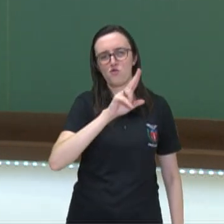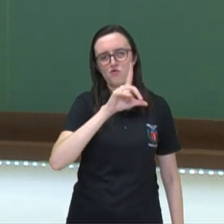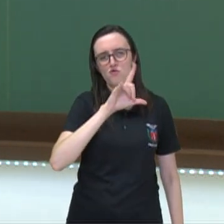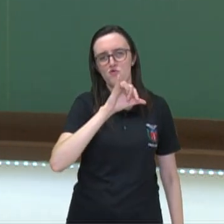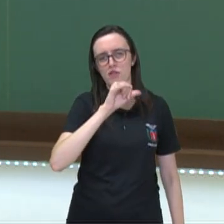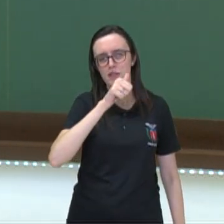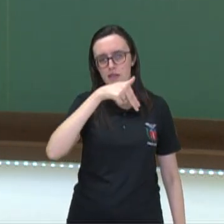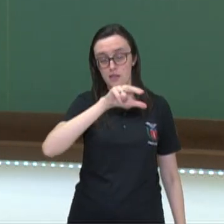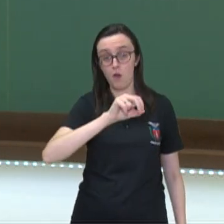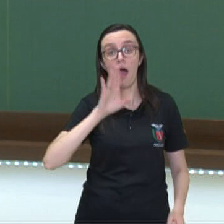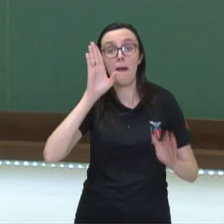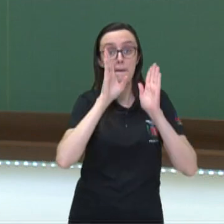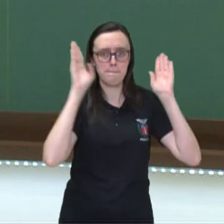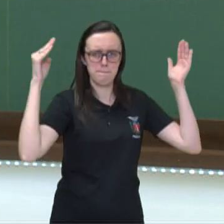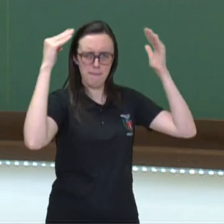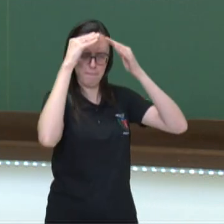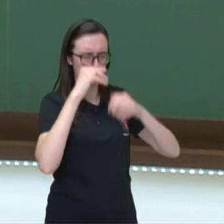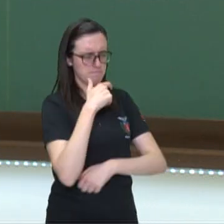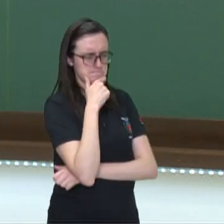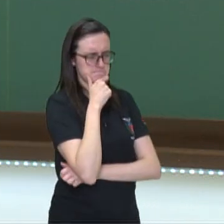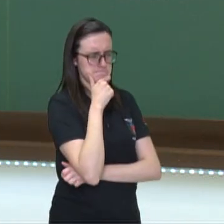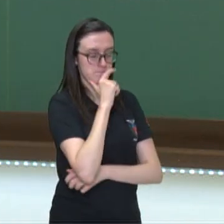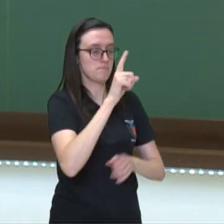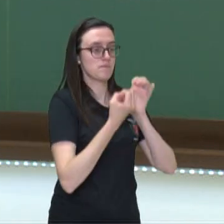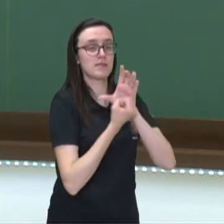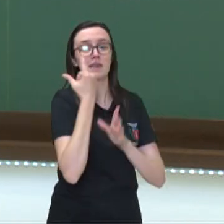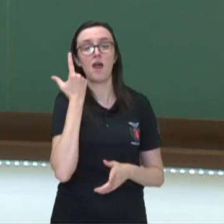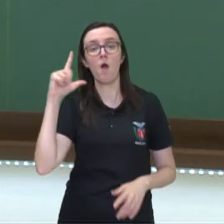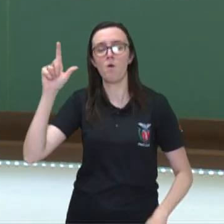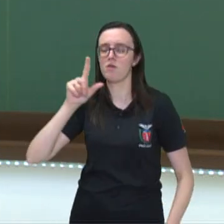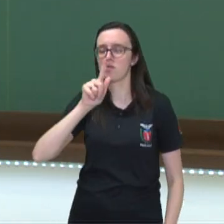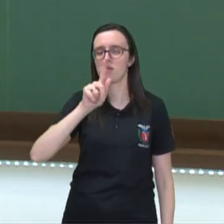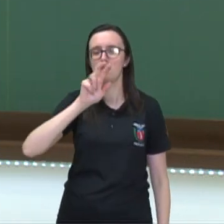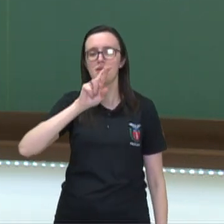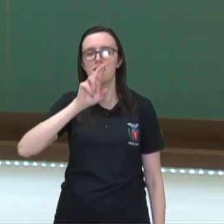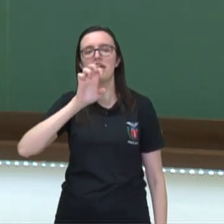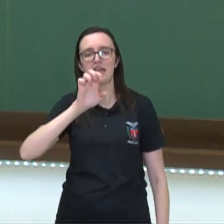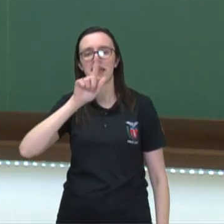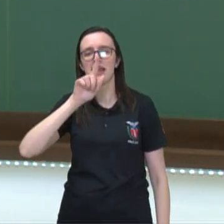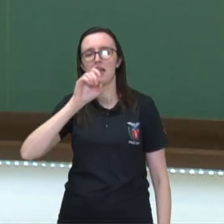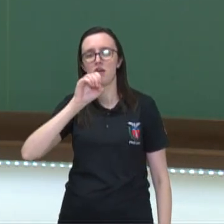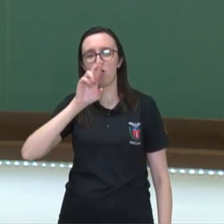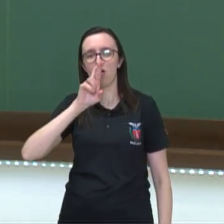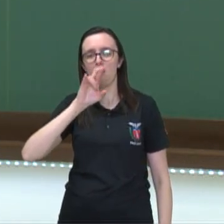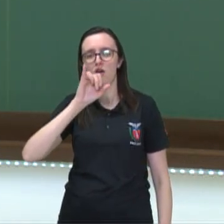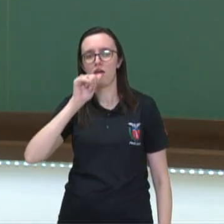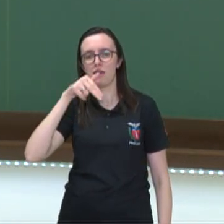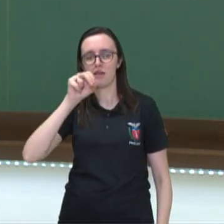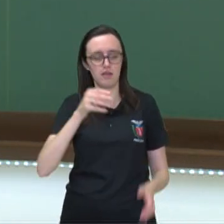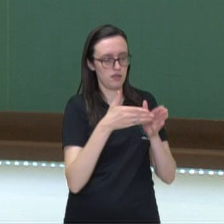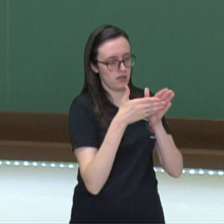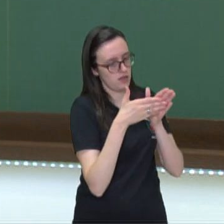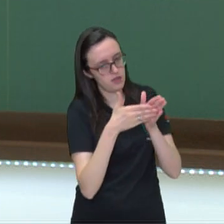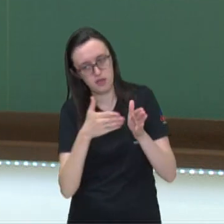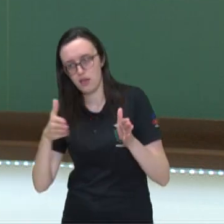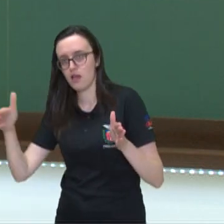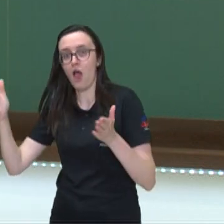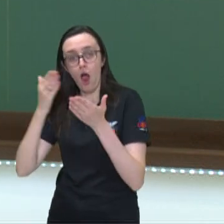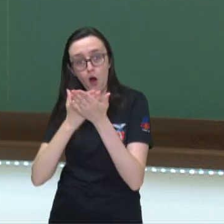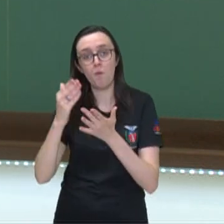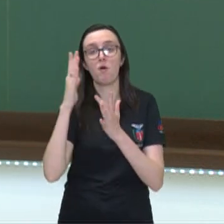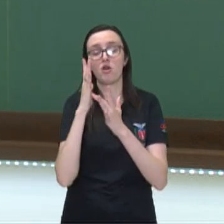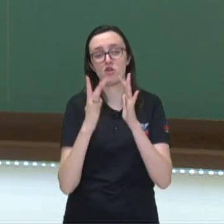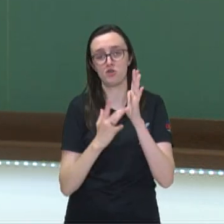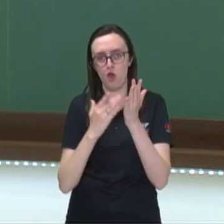Gregório, criaram um calendário gregoriano retroativo, começando com a data de Jesus. Mas o mundo